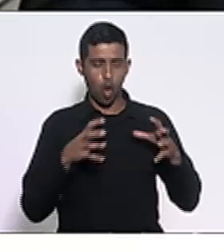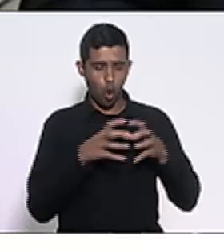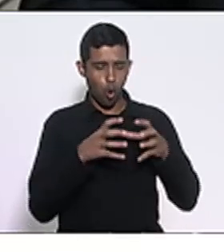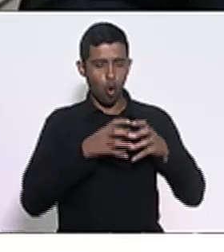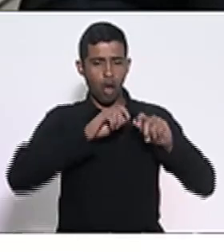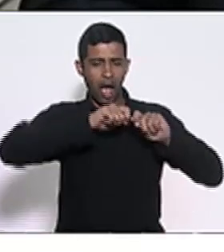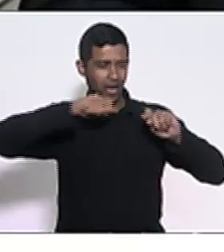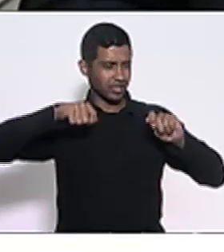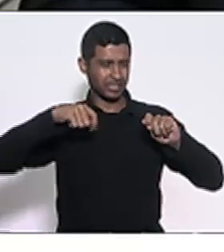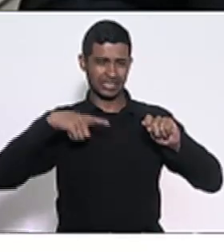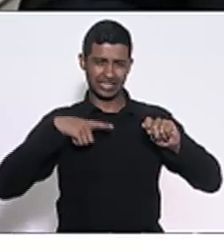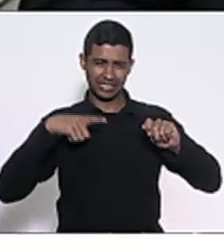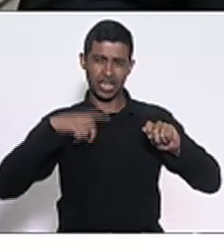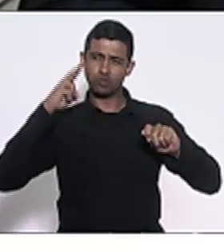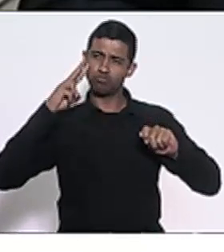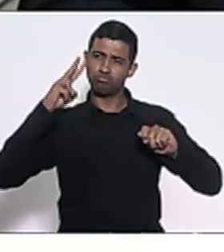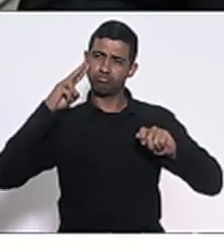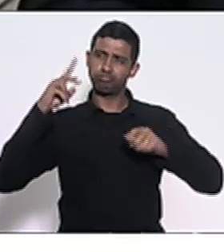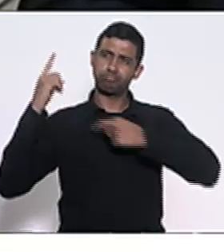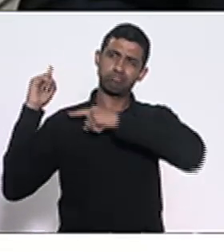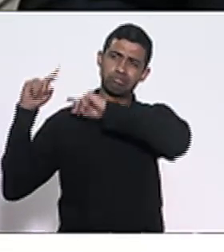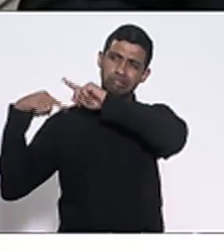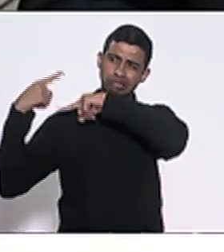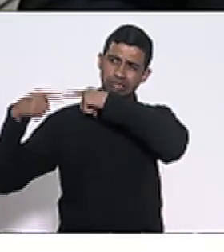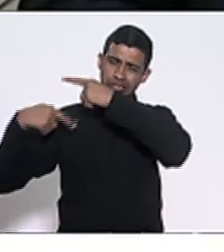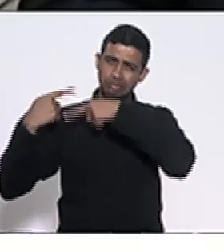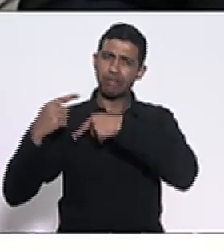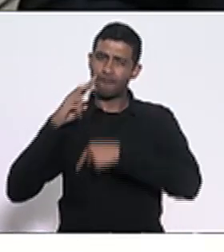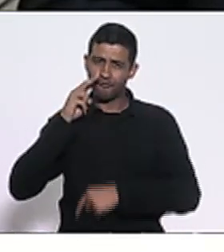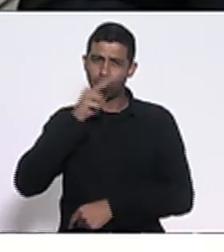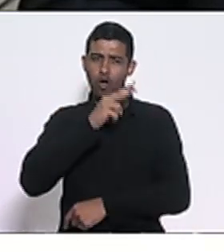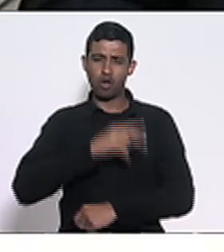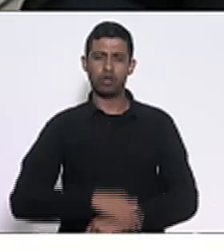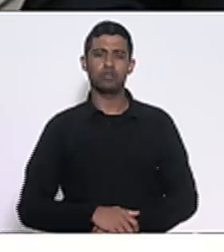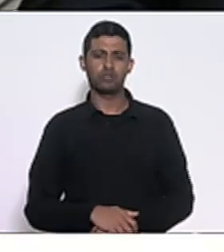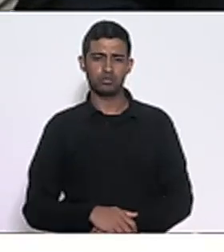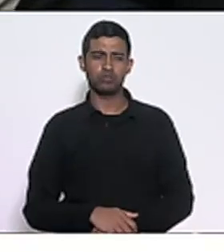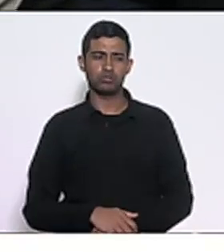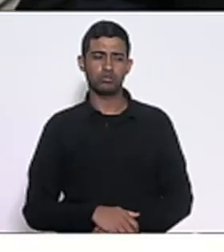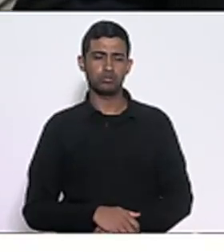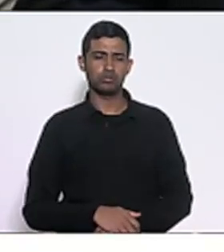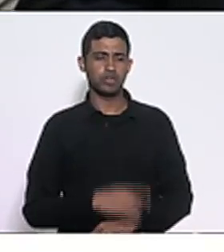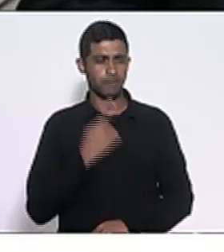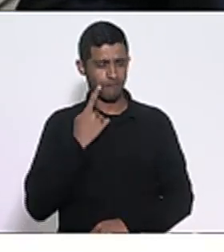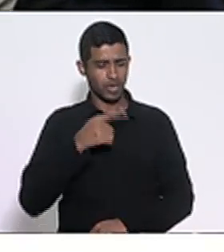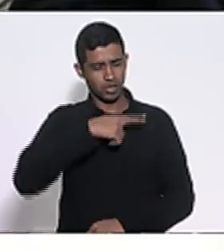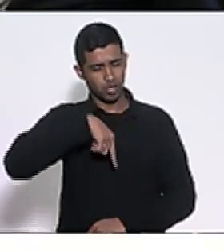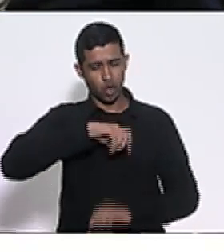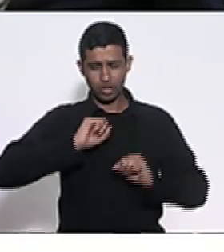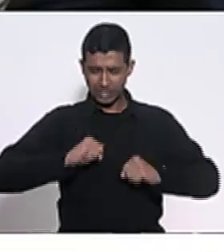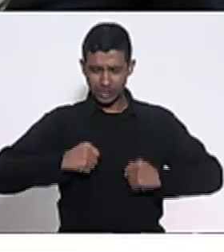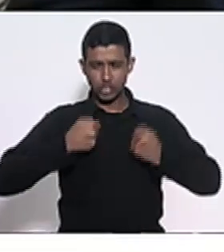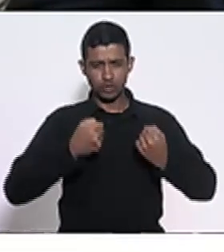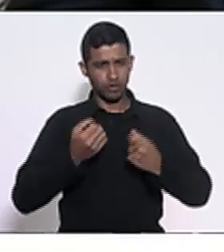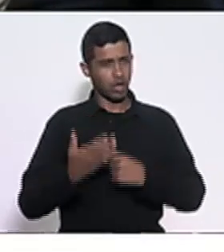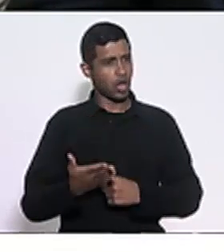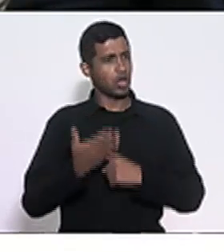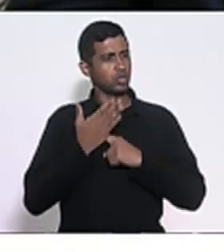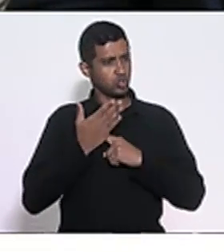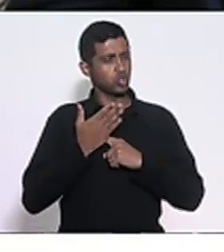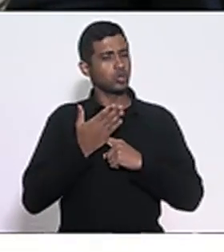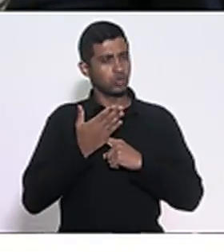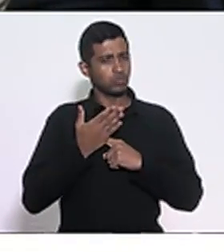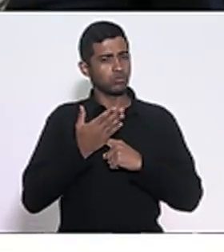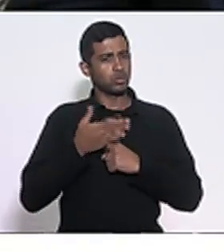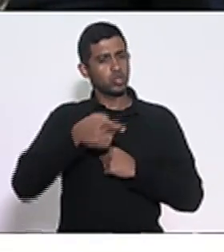um histórico nesse campo aí muito grande. E isso nos propiciou também uma grande